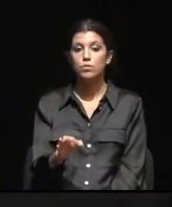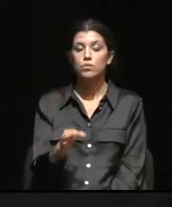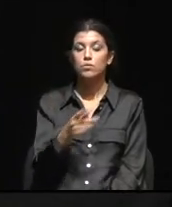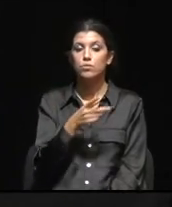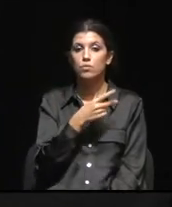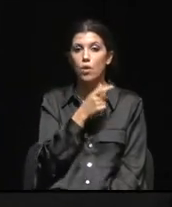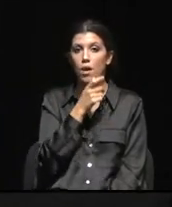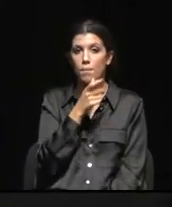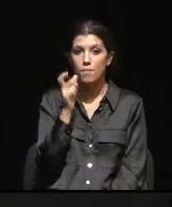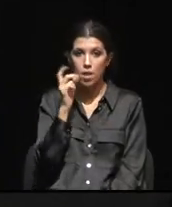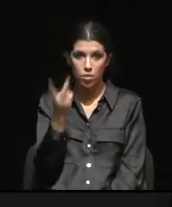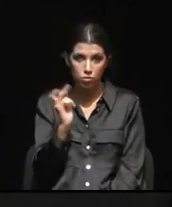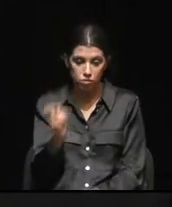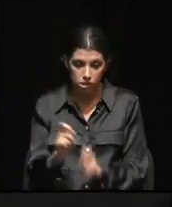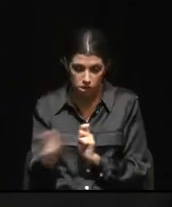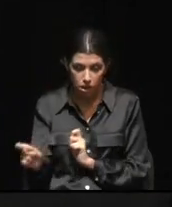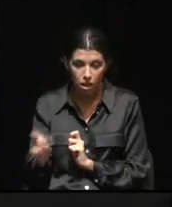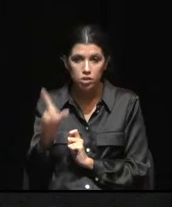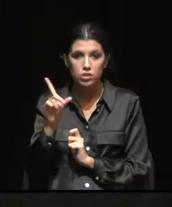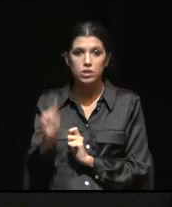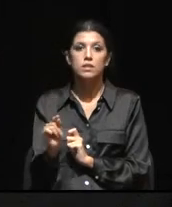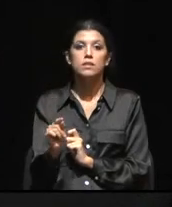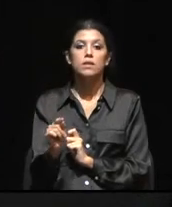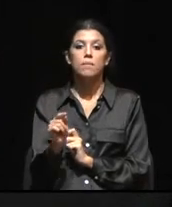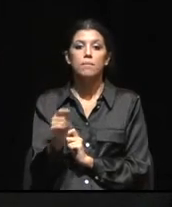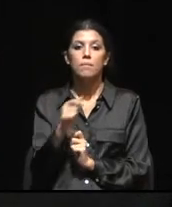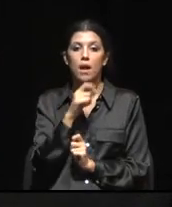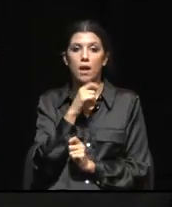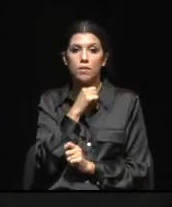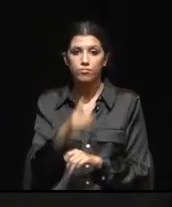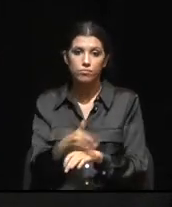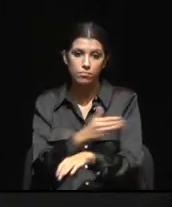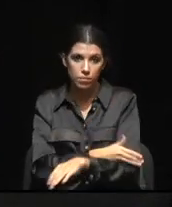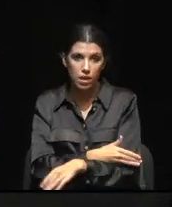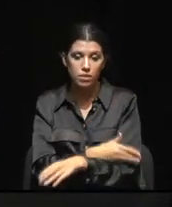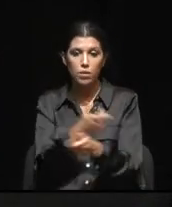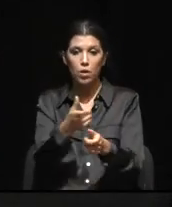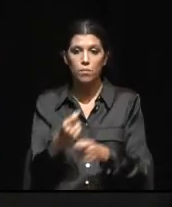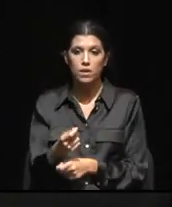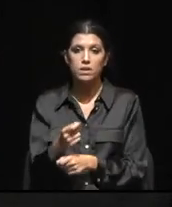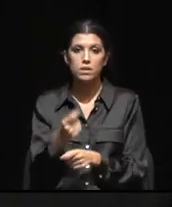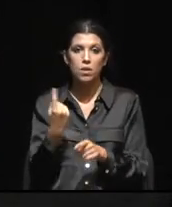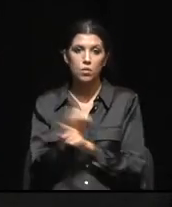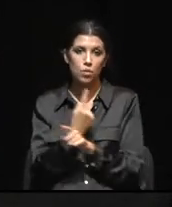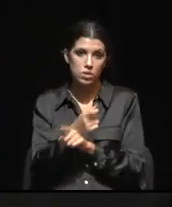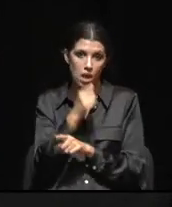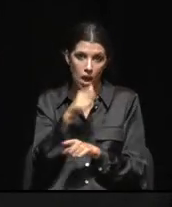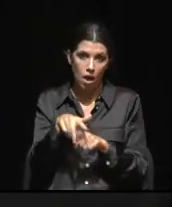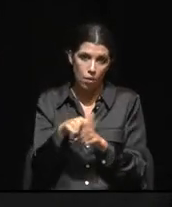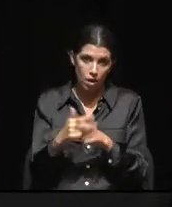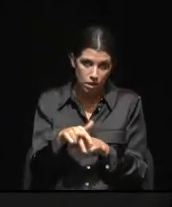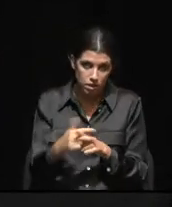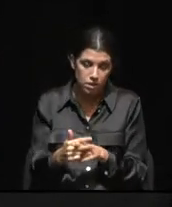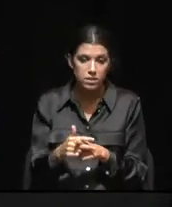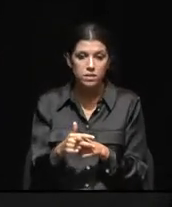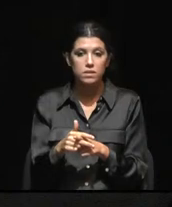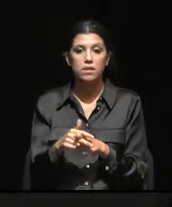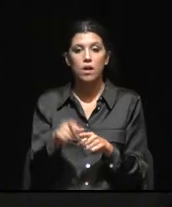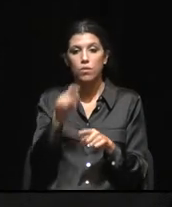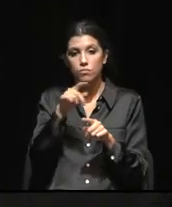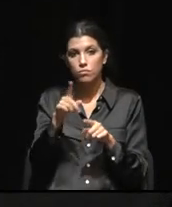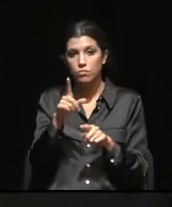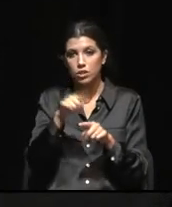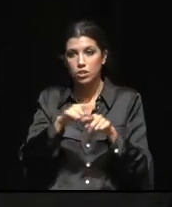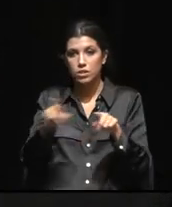de encargos plurianuais e a emissão prévia para Assunção de compromissos para aquisição de serviços de manutenção e trabalhos de reabilitação de espaços